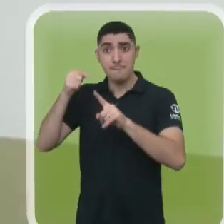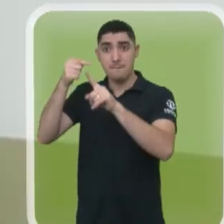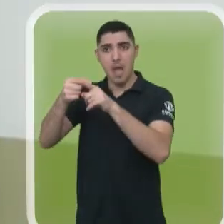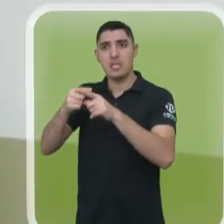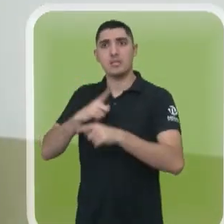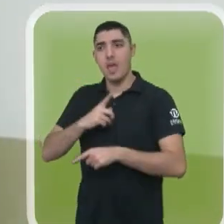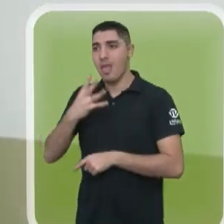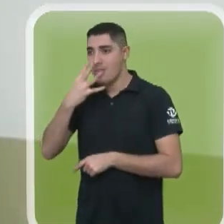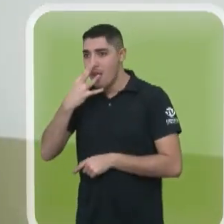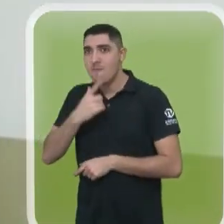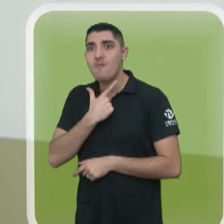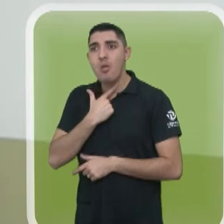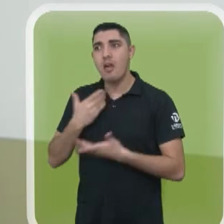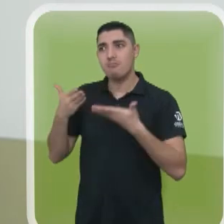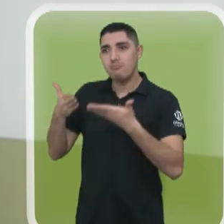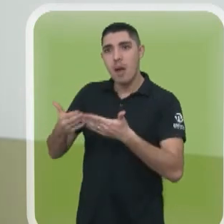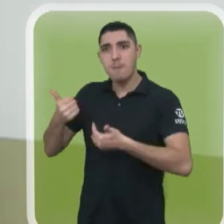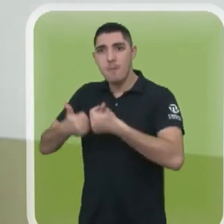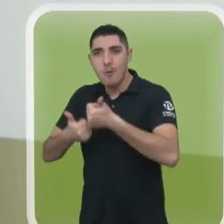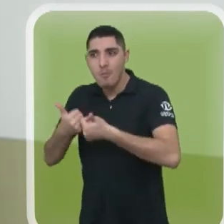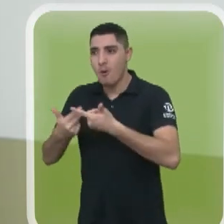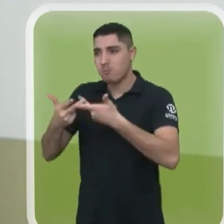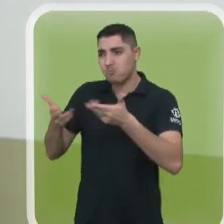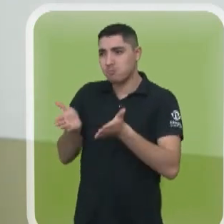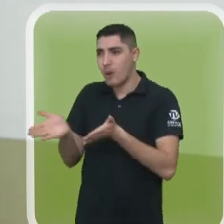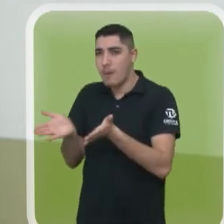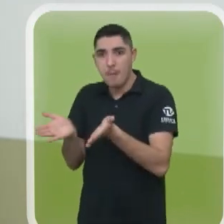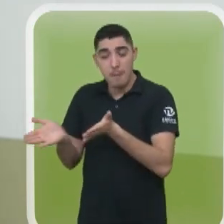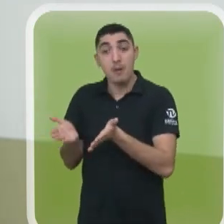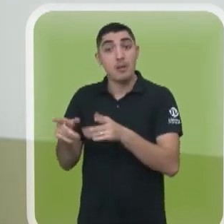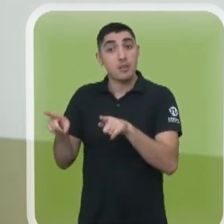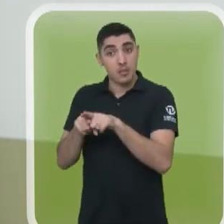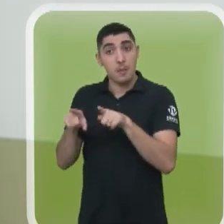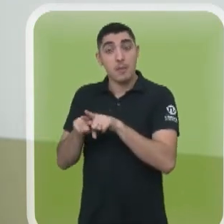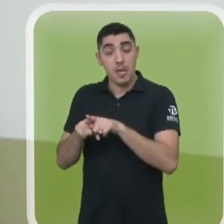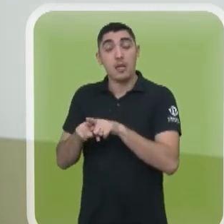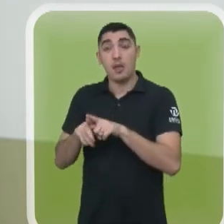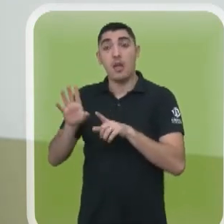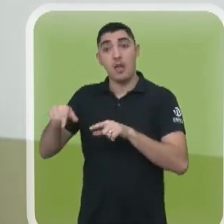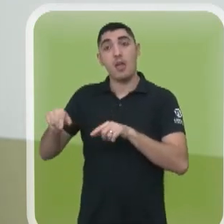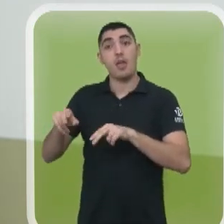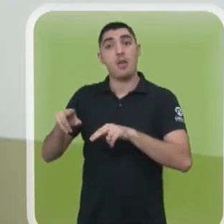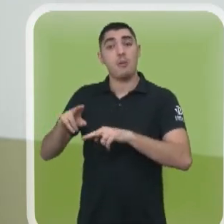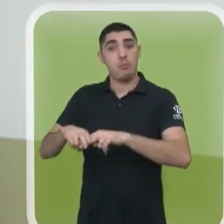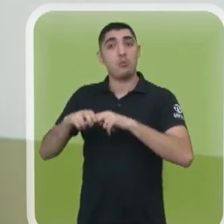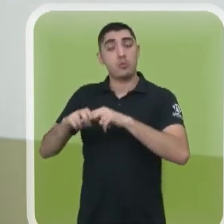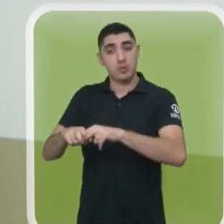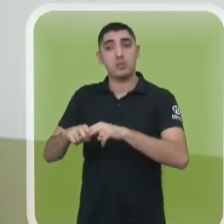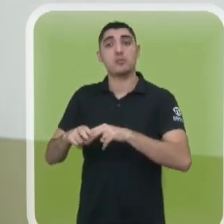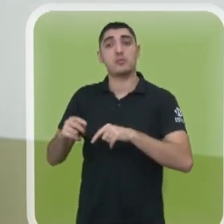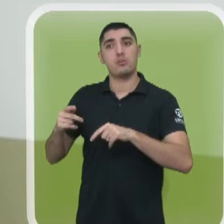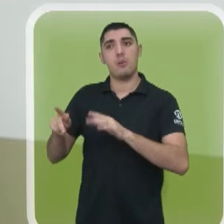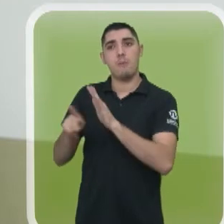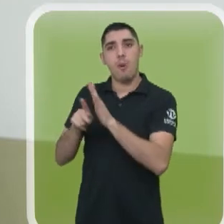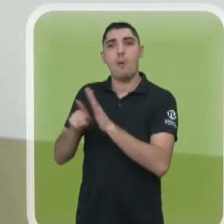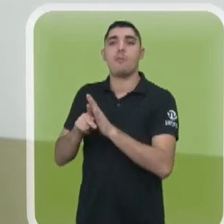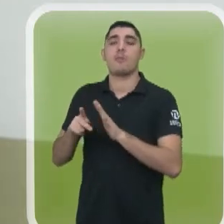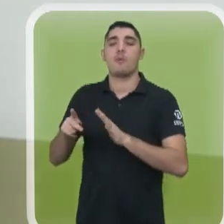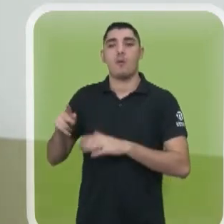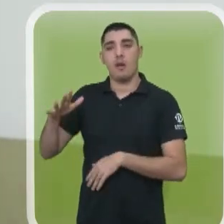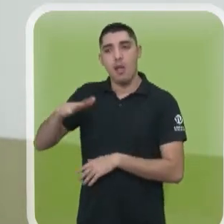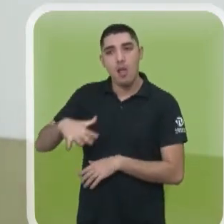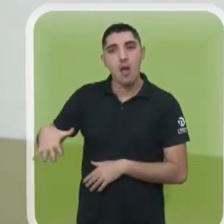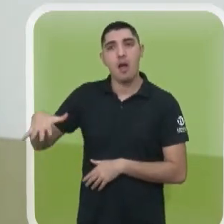pelo futebol estão se interessando em jogar futebol isso também vem muito também da do do amplo Da